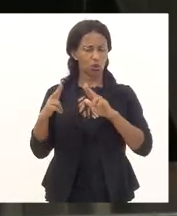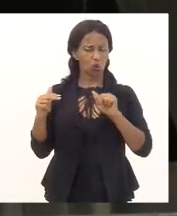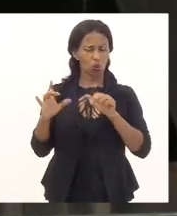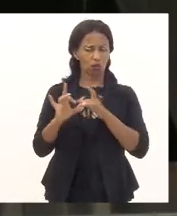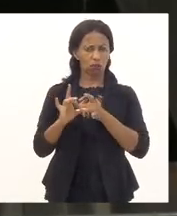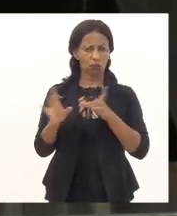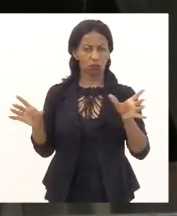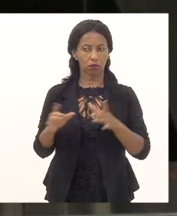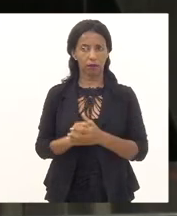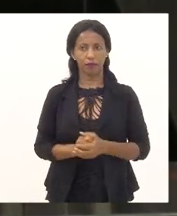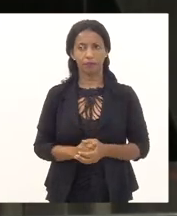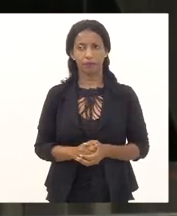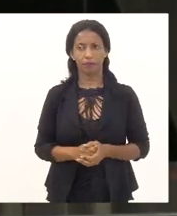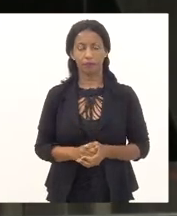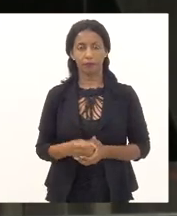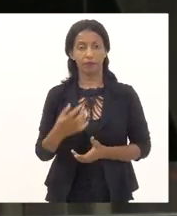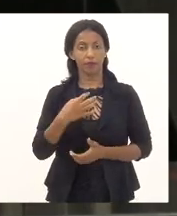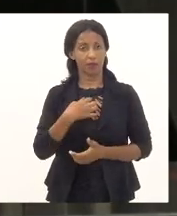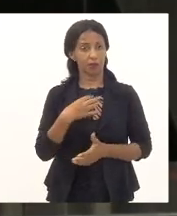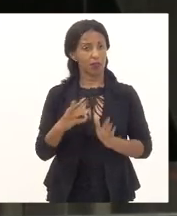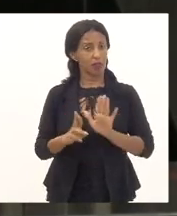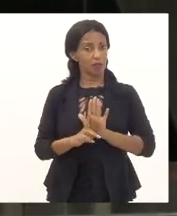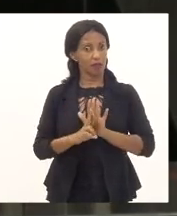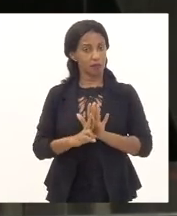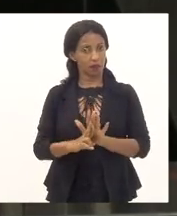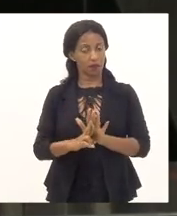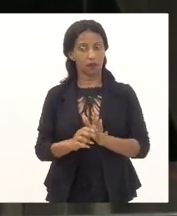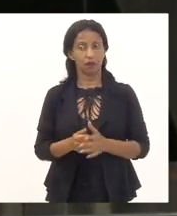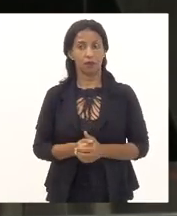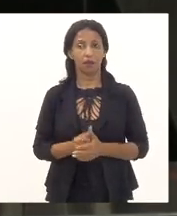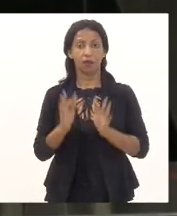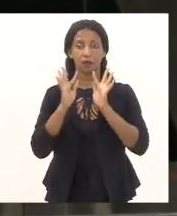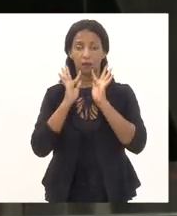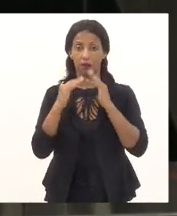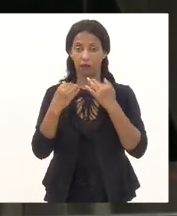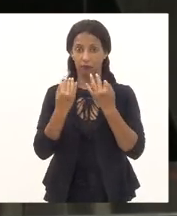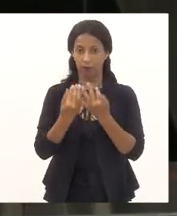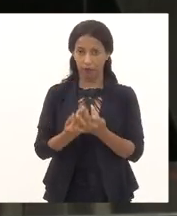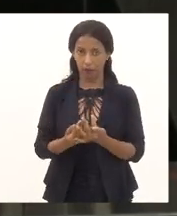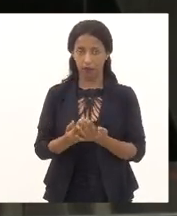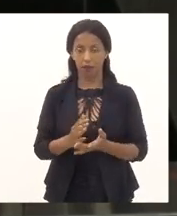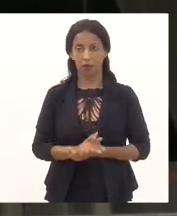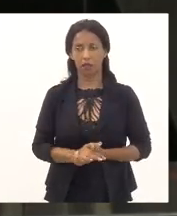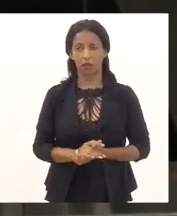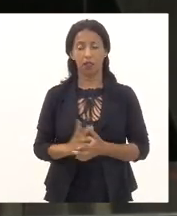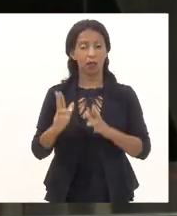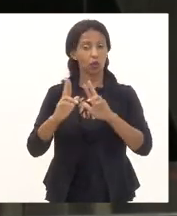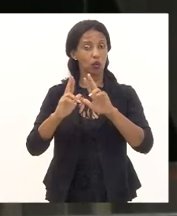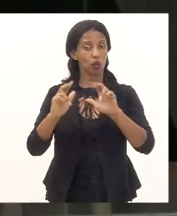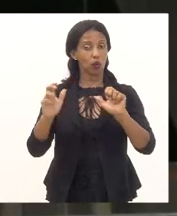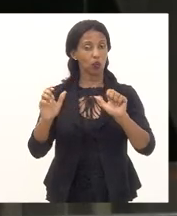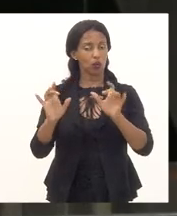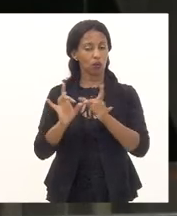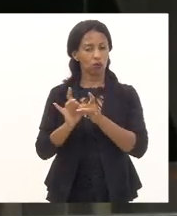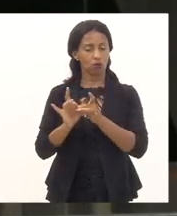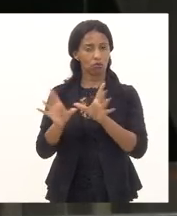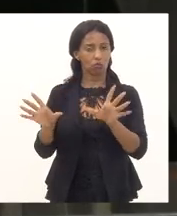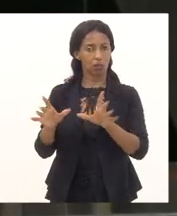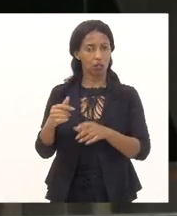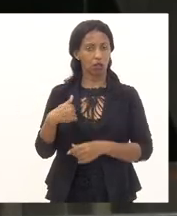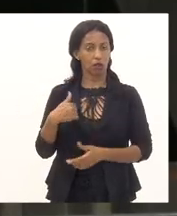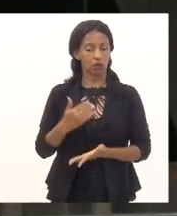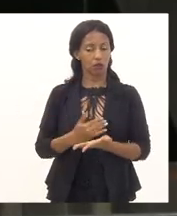de ser representante da família e jamais abrirei mão dos